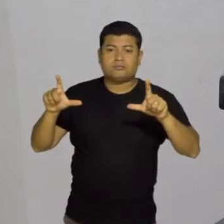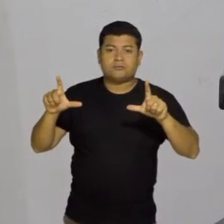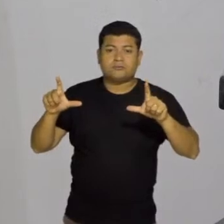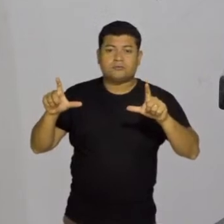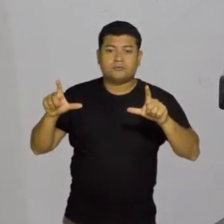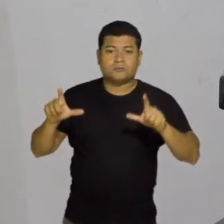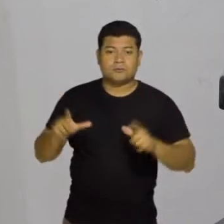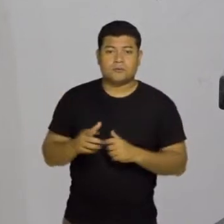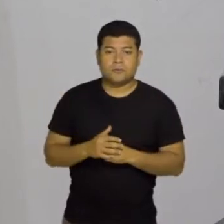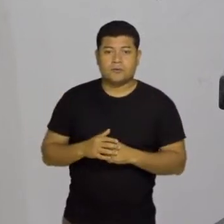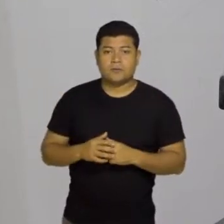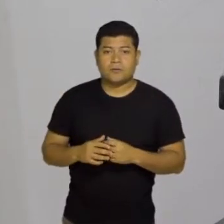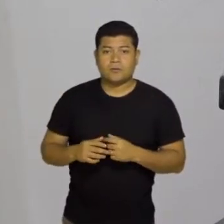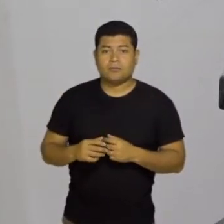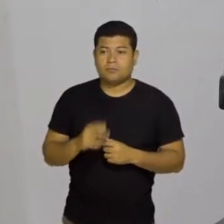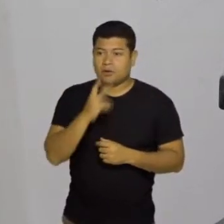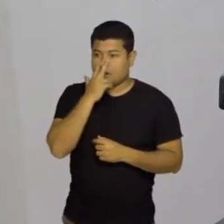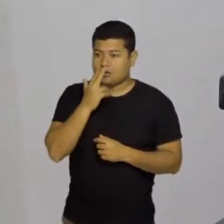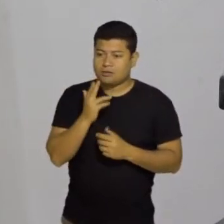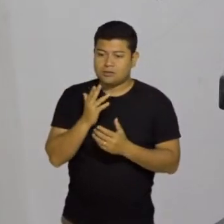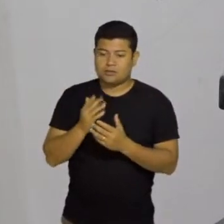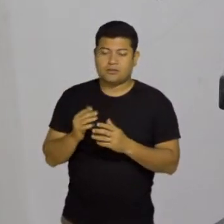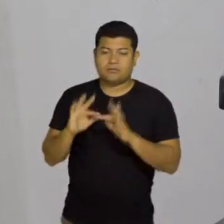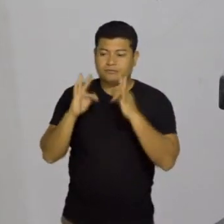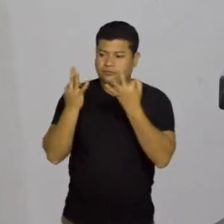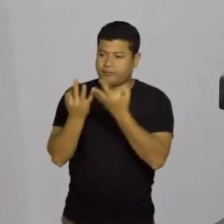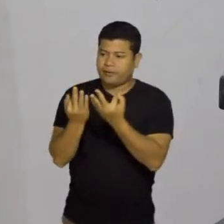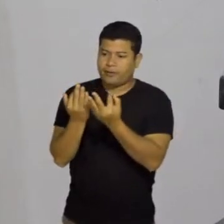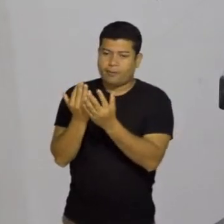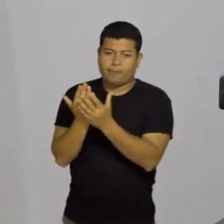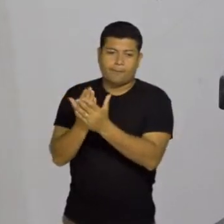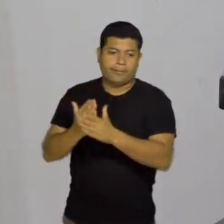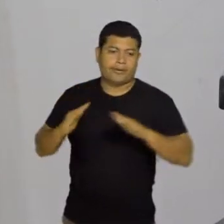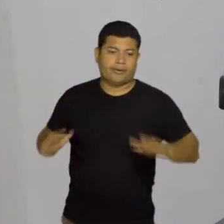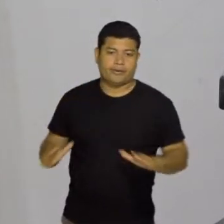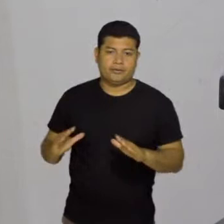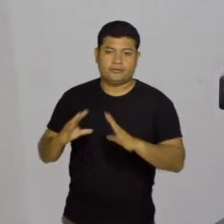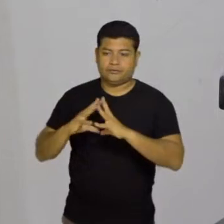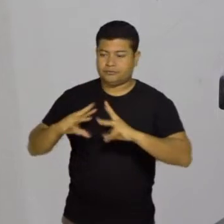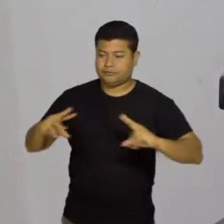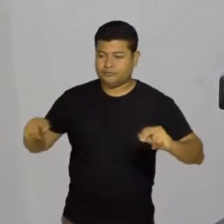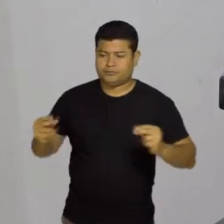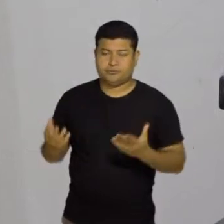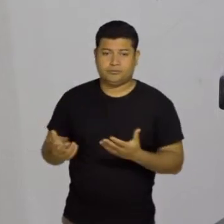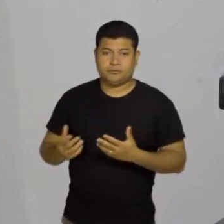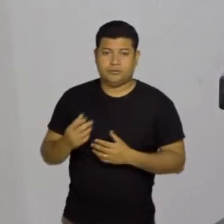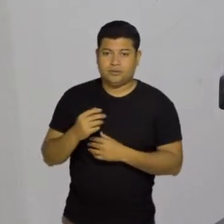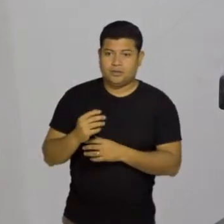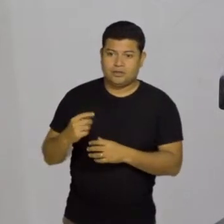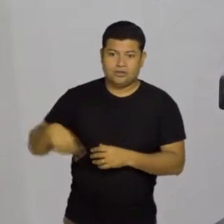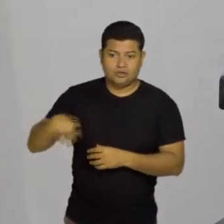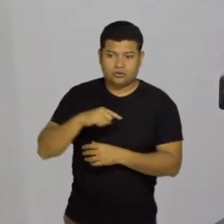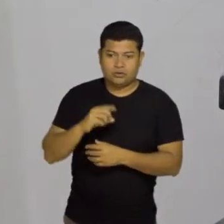da dissolução da família. Esses 36 membros de conselho que eu lhe falei,